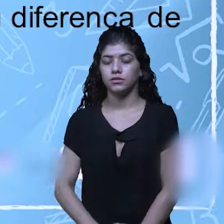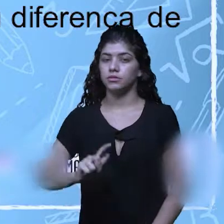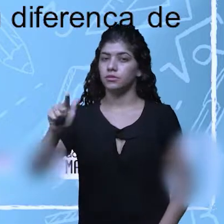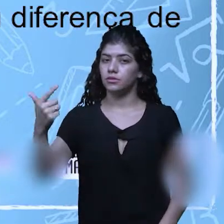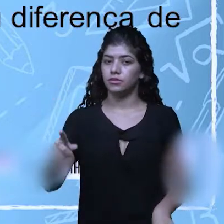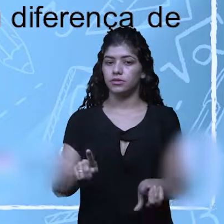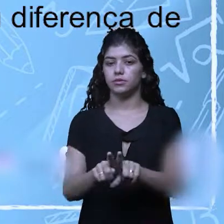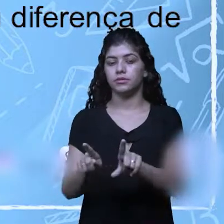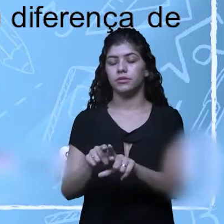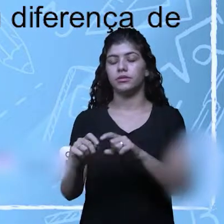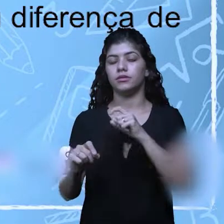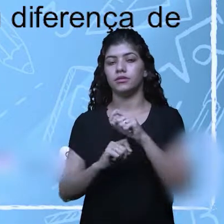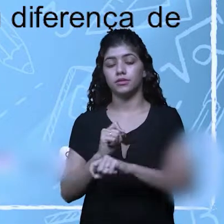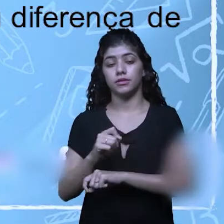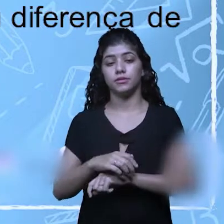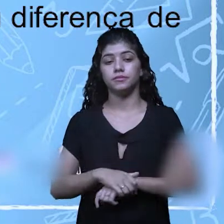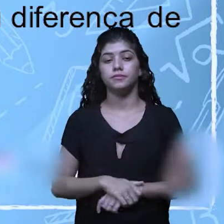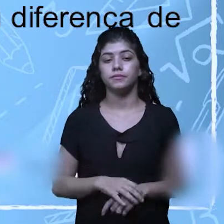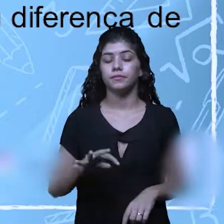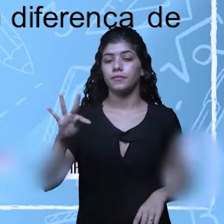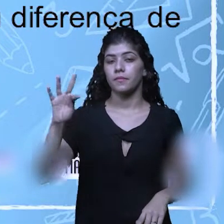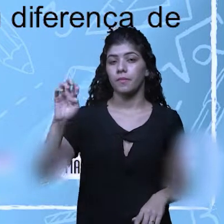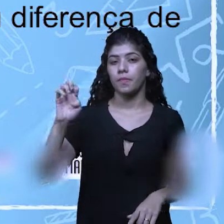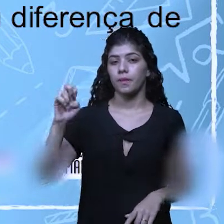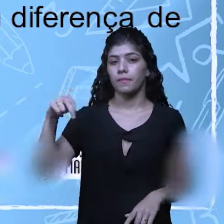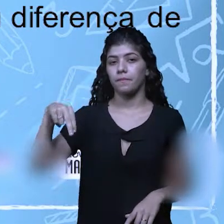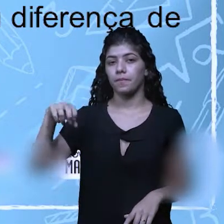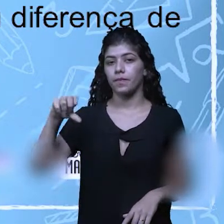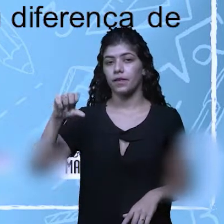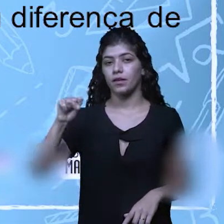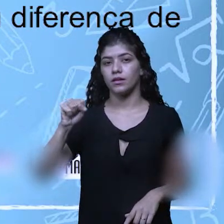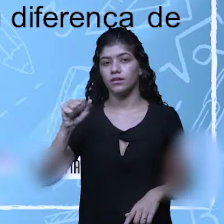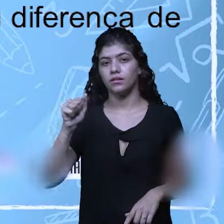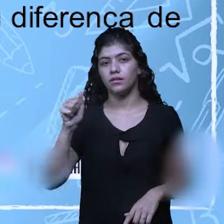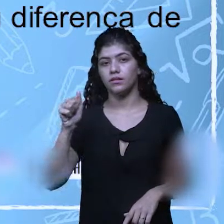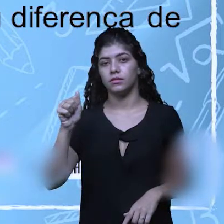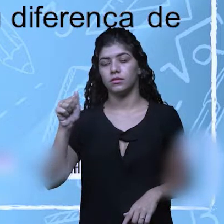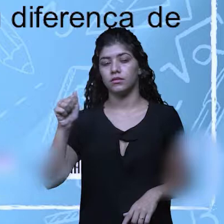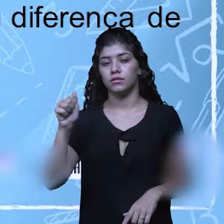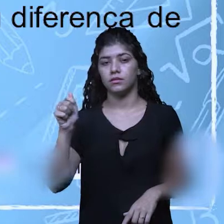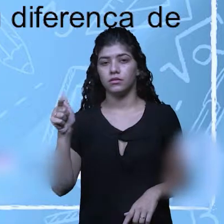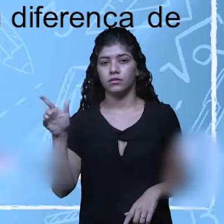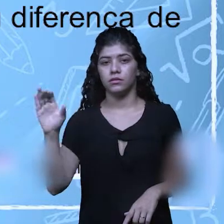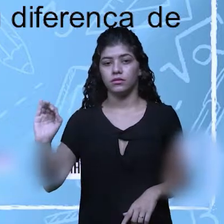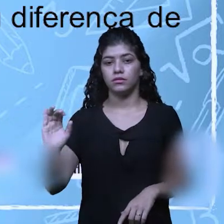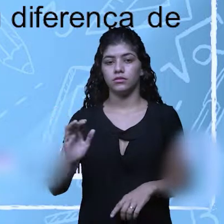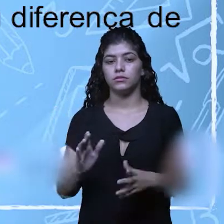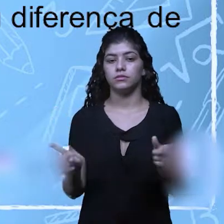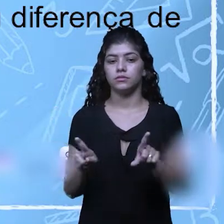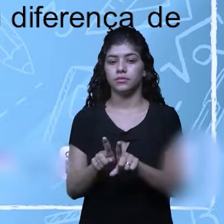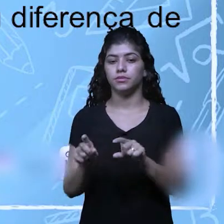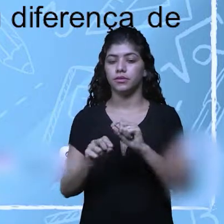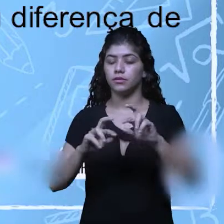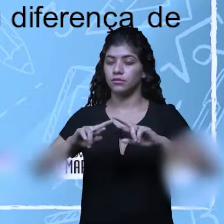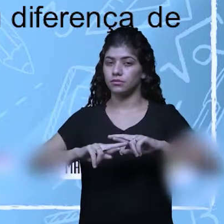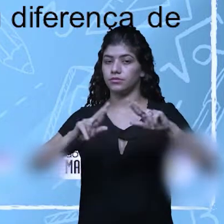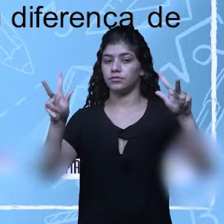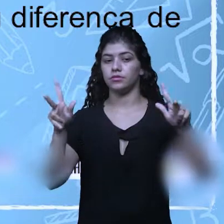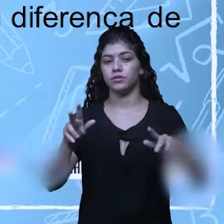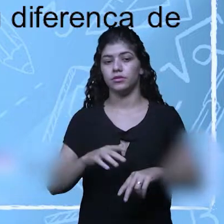Uma outra grandeza é a tensão elétrica, também conhecida por voltagem ou diferença de potencial,